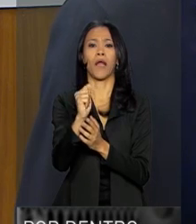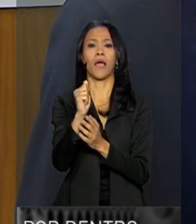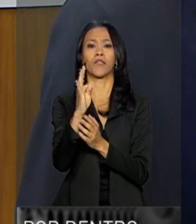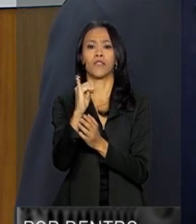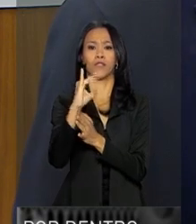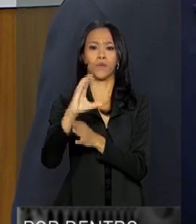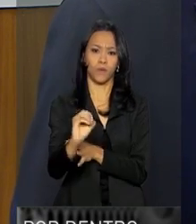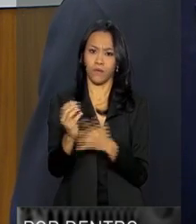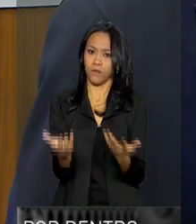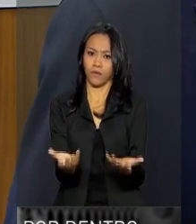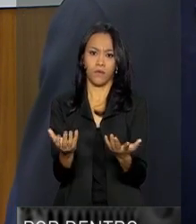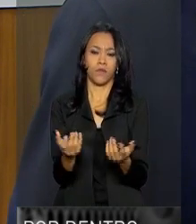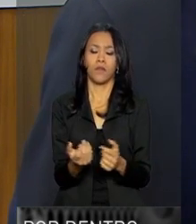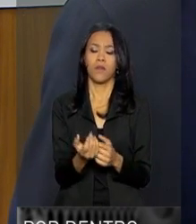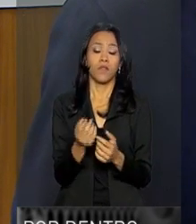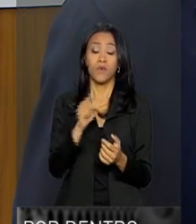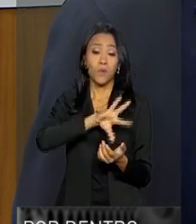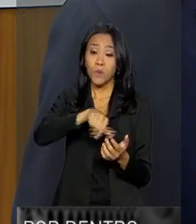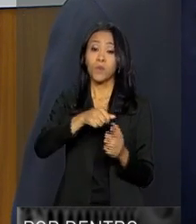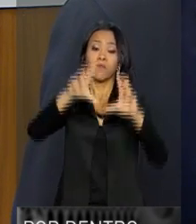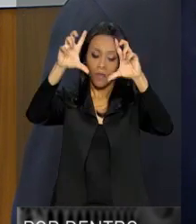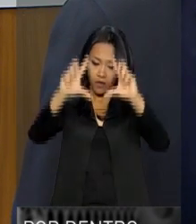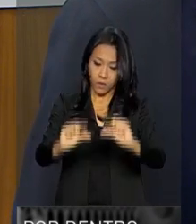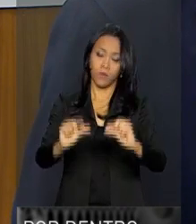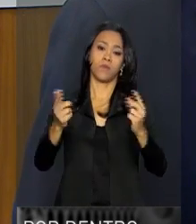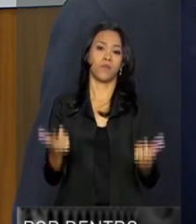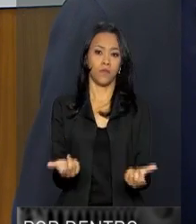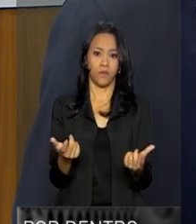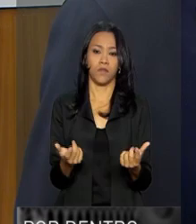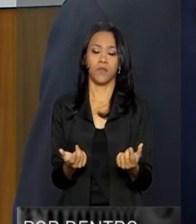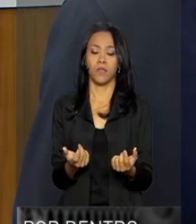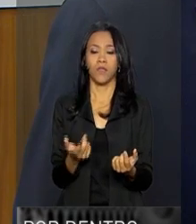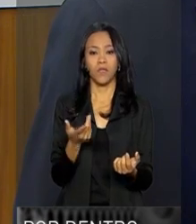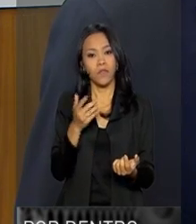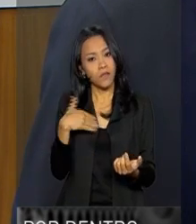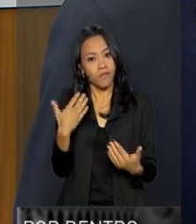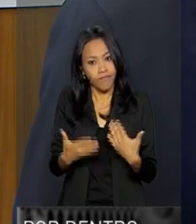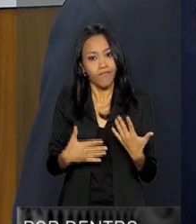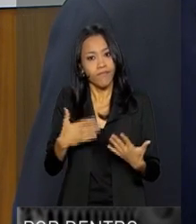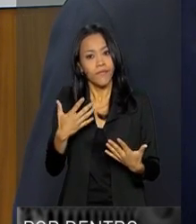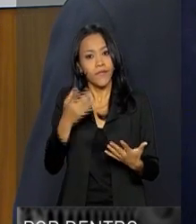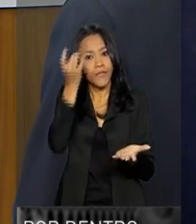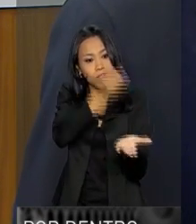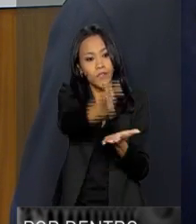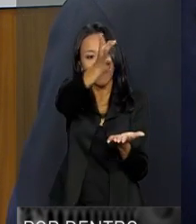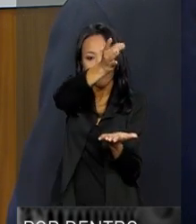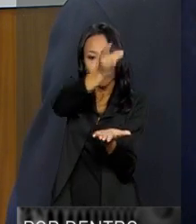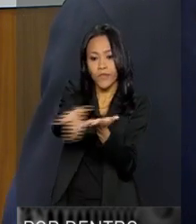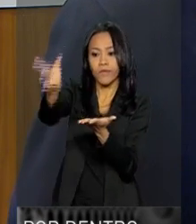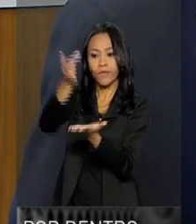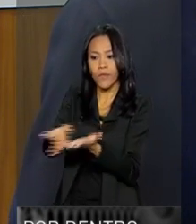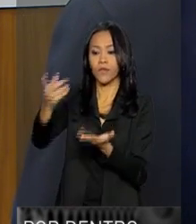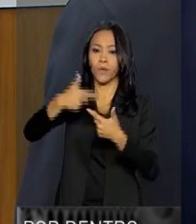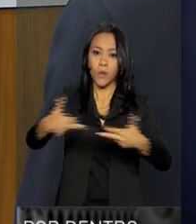processo burocrático é vai ser reduzido e é a medida do possível eliminado aqui a